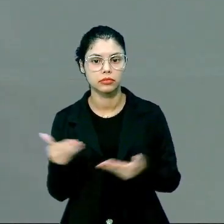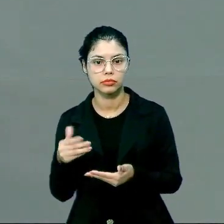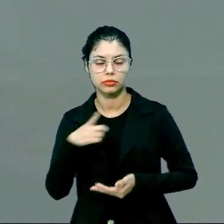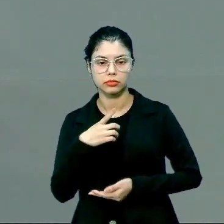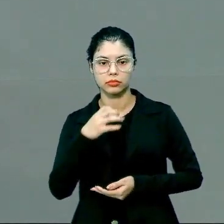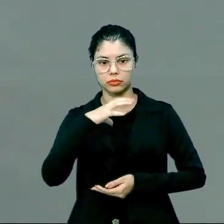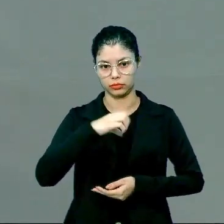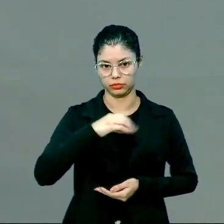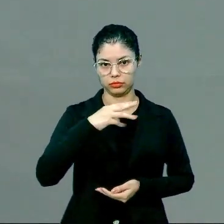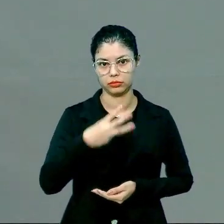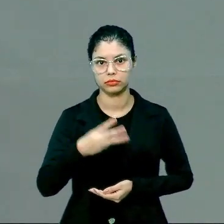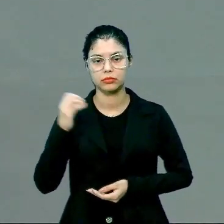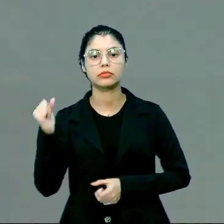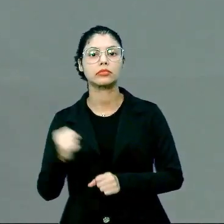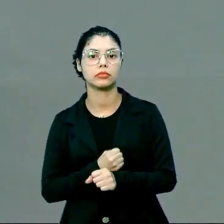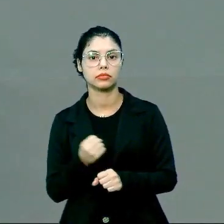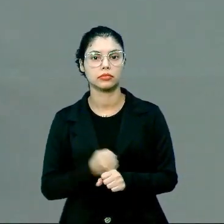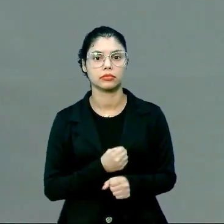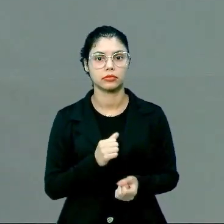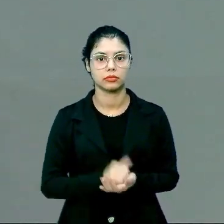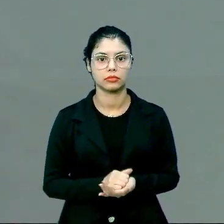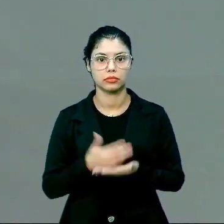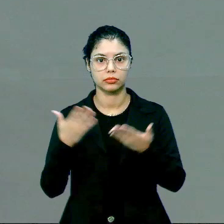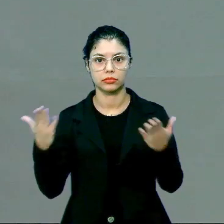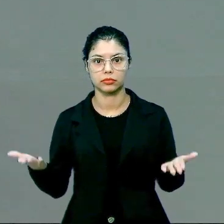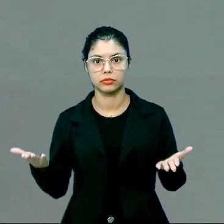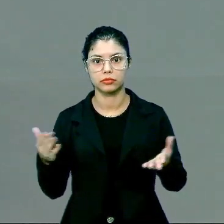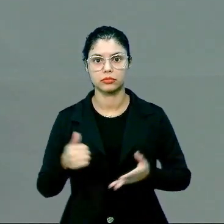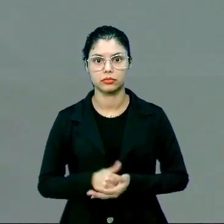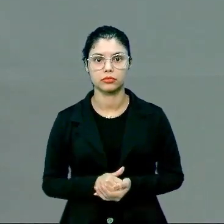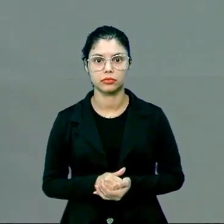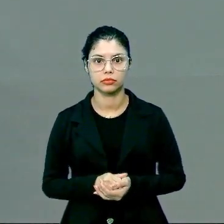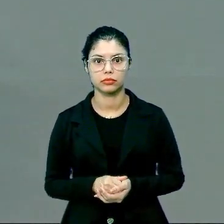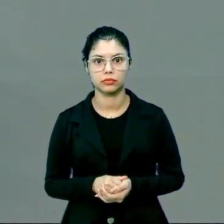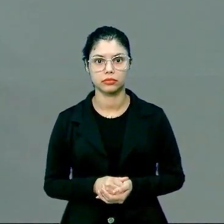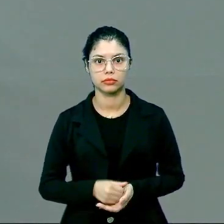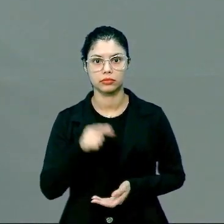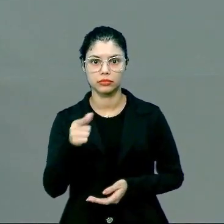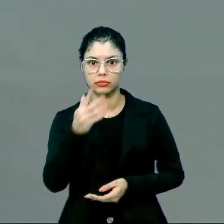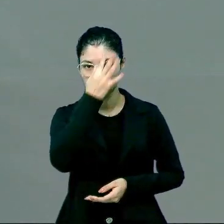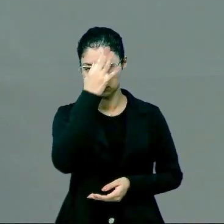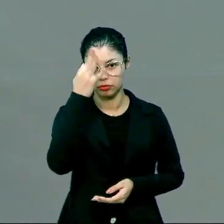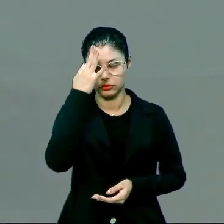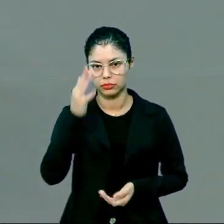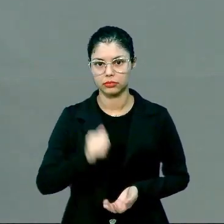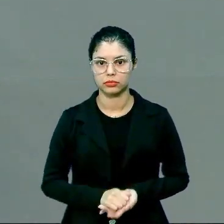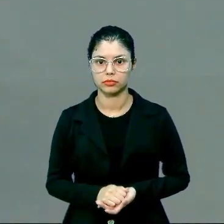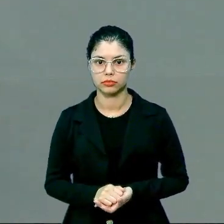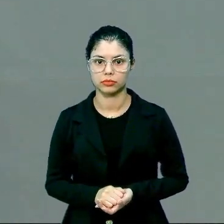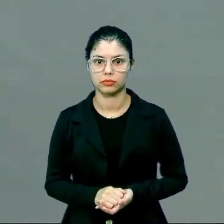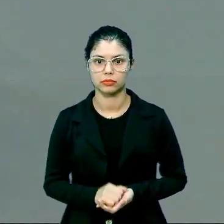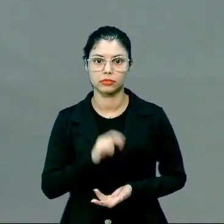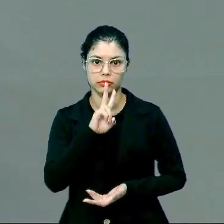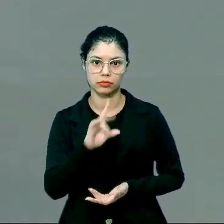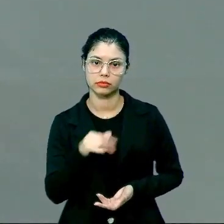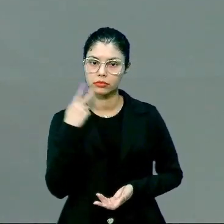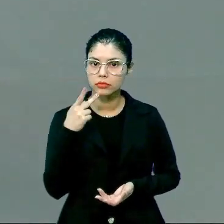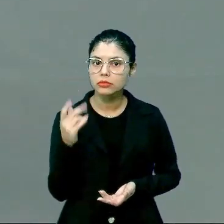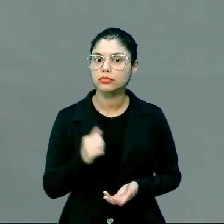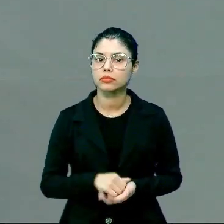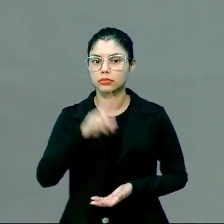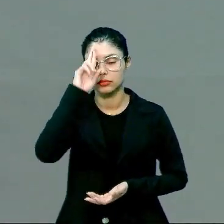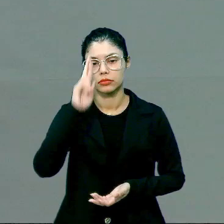tem 93 anos. Bom, então, esses filósofos, eles vão dizer que a